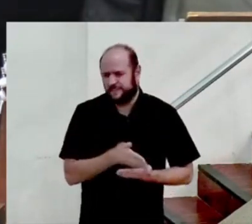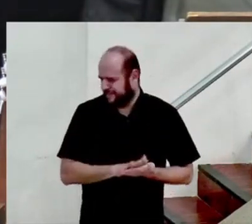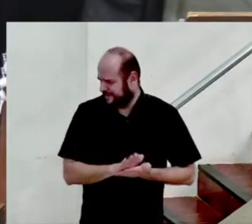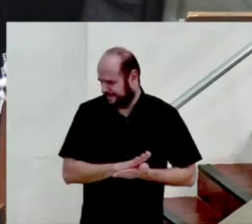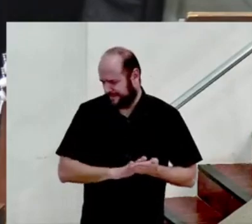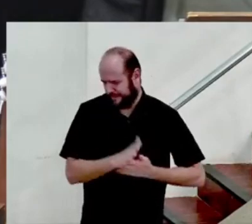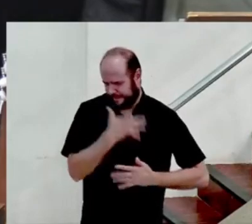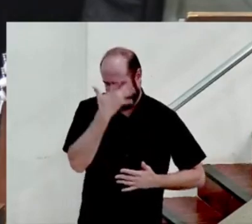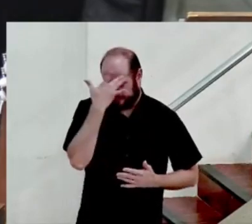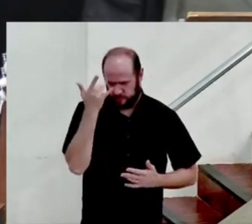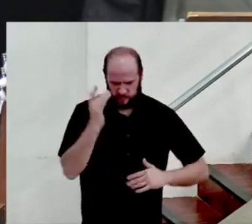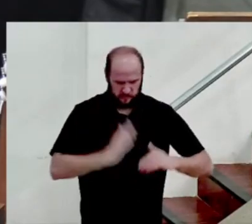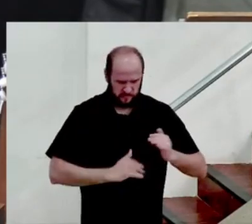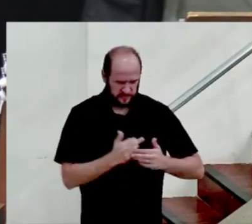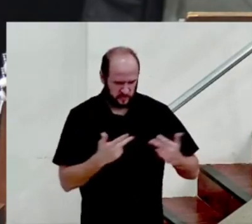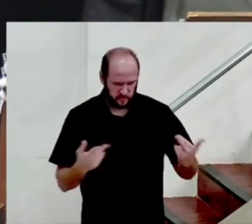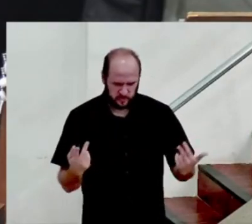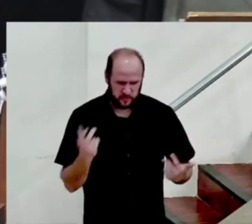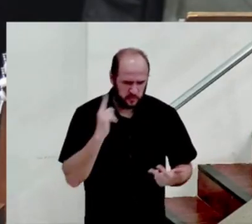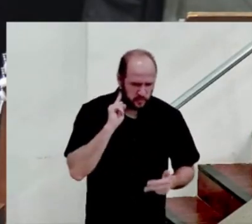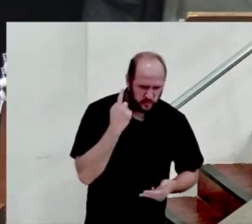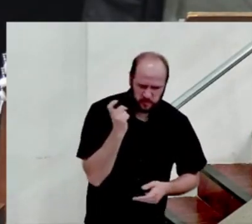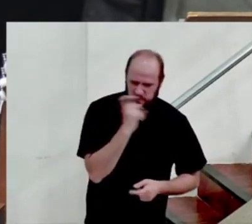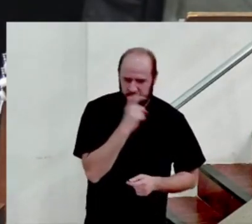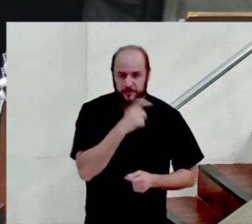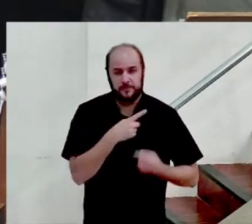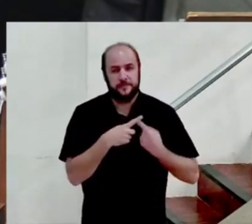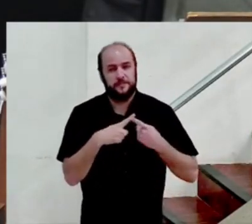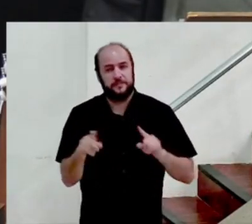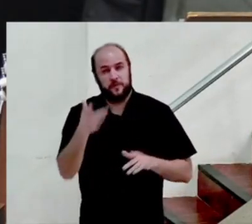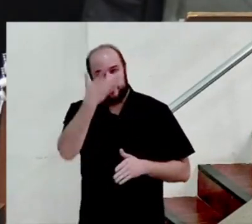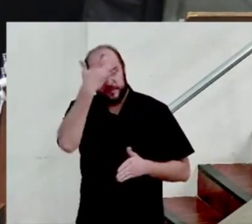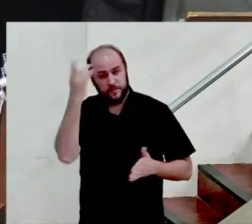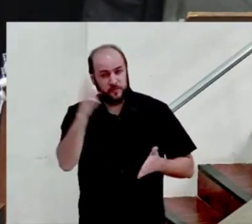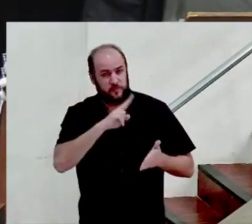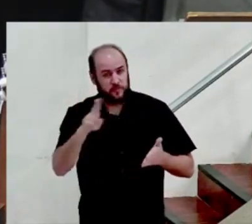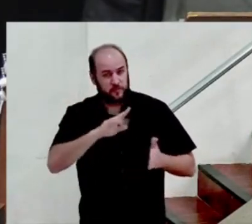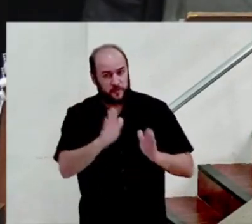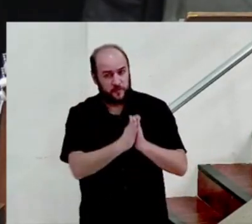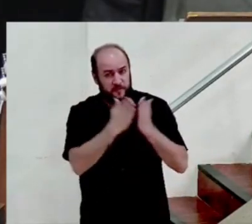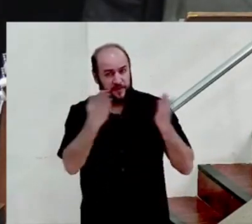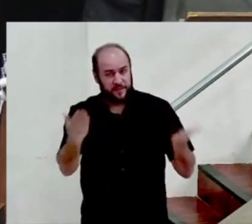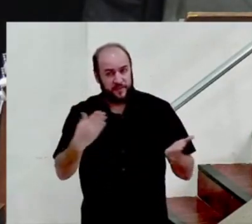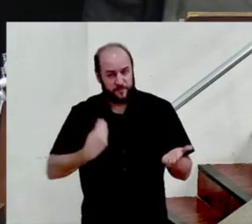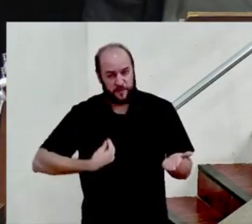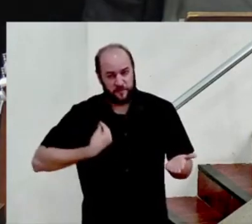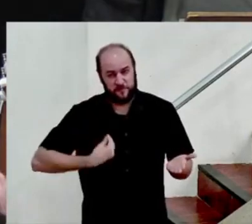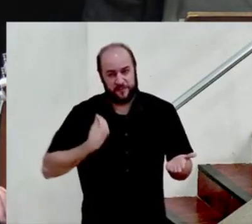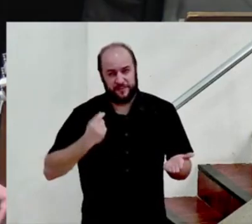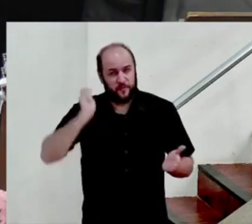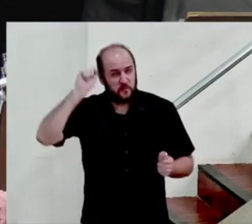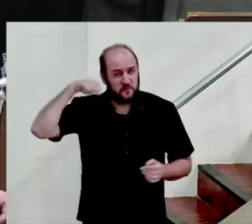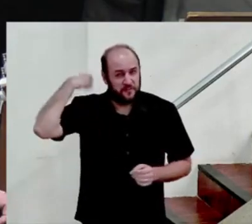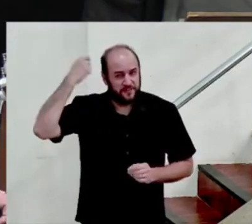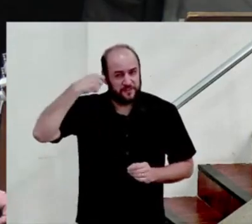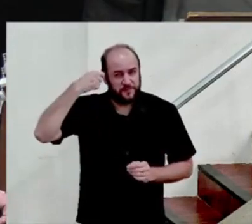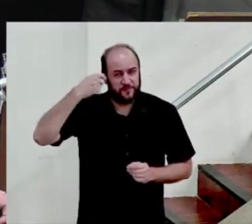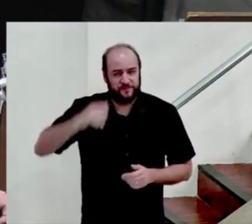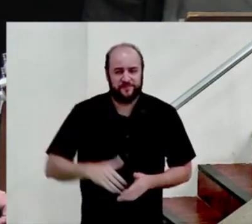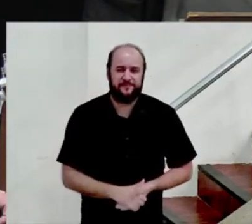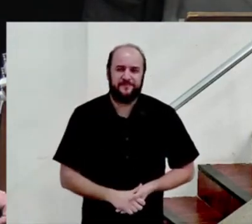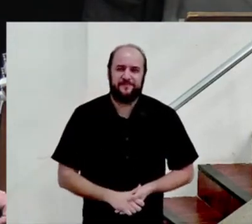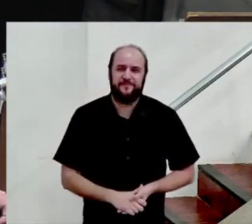pratica abominação e mentira, mas somente os inscritos no livro da vida do Cordeiro. Meus irmãos, esta